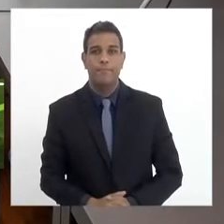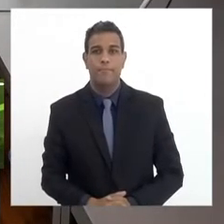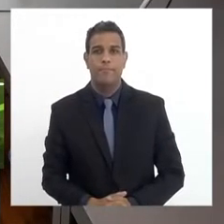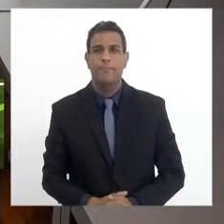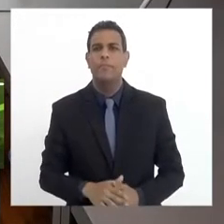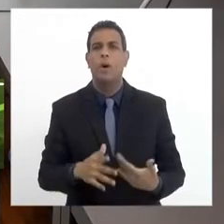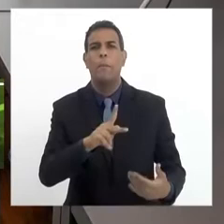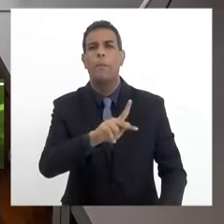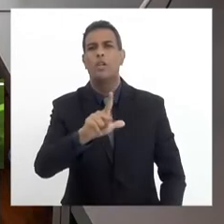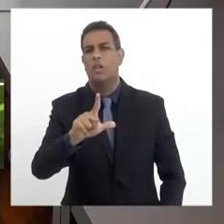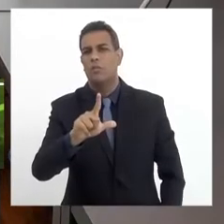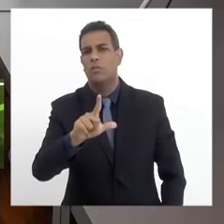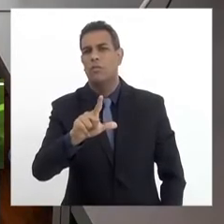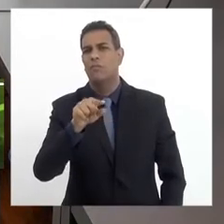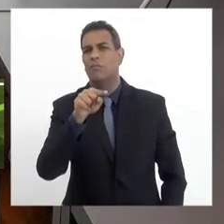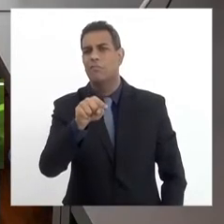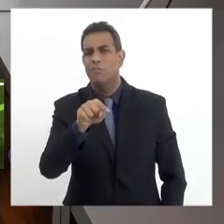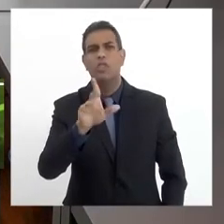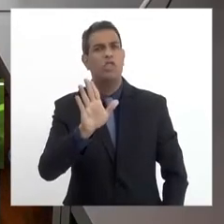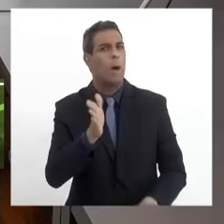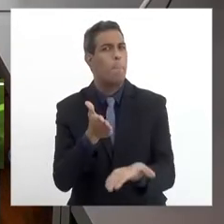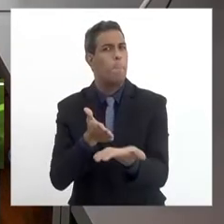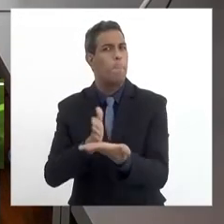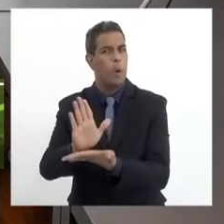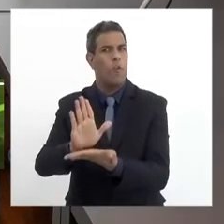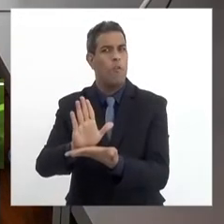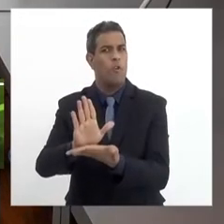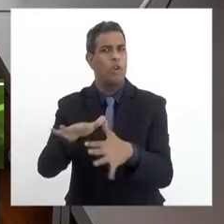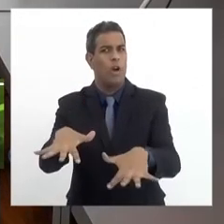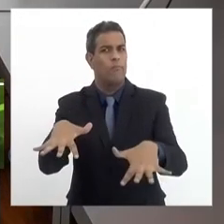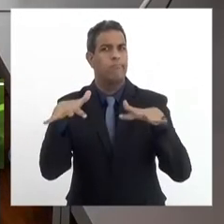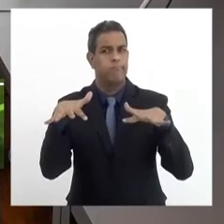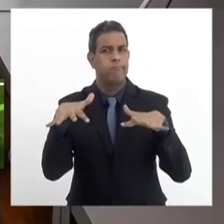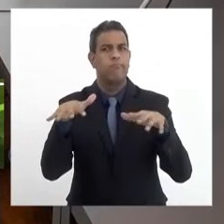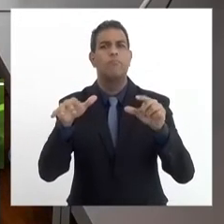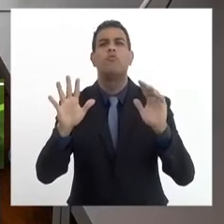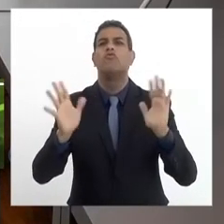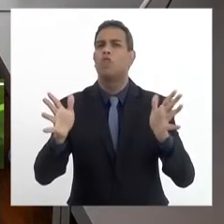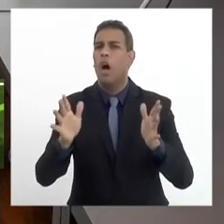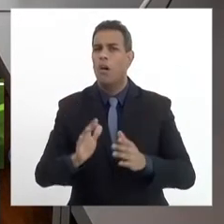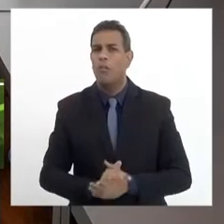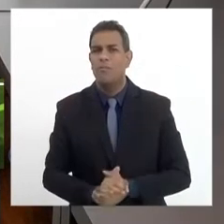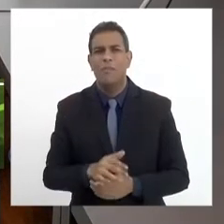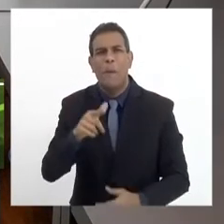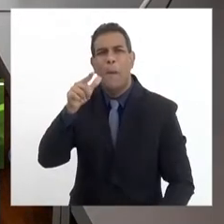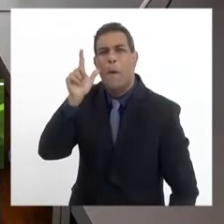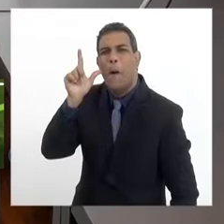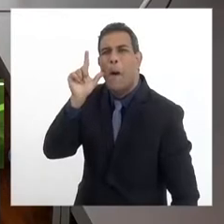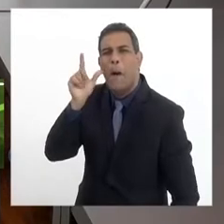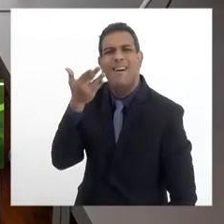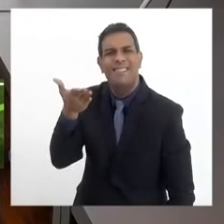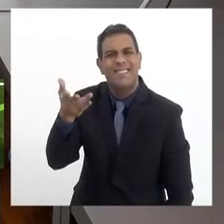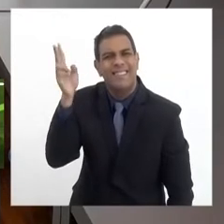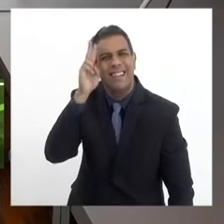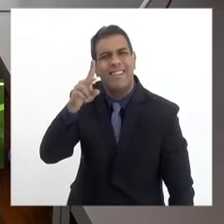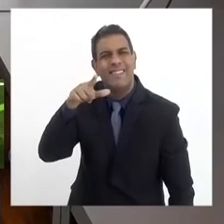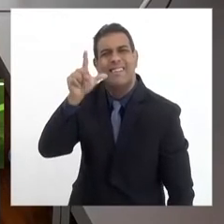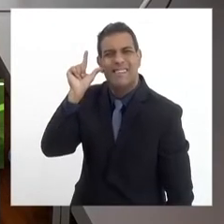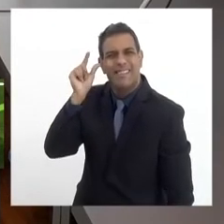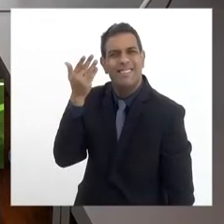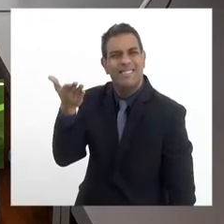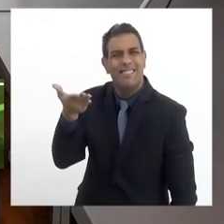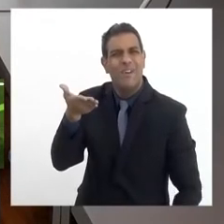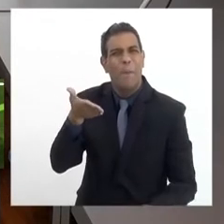projeto é? Esse PL foi aprovado. Ontem. Então é pela prejudicabilidade. Grande projeto.